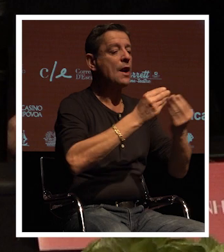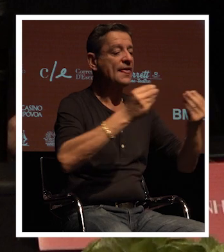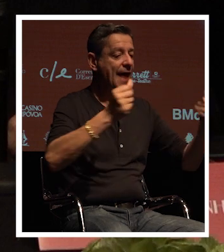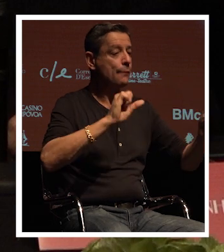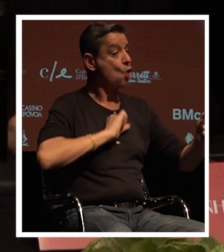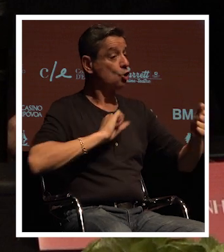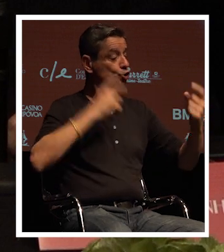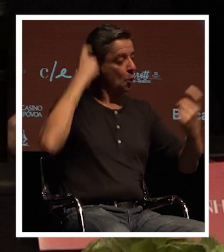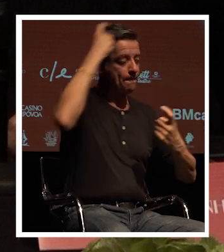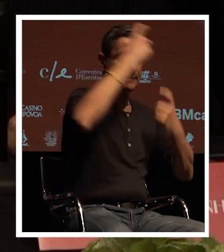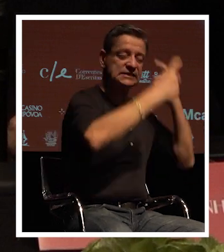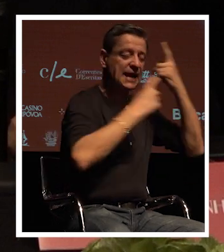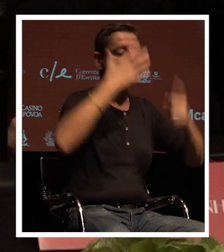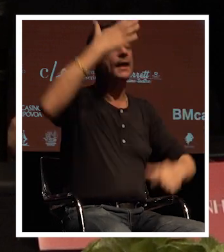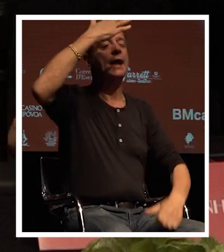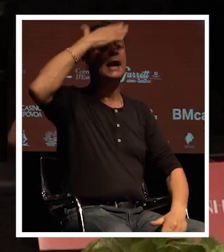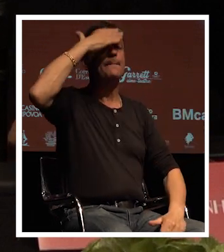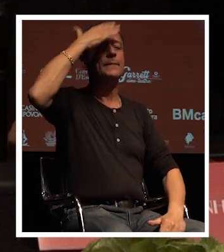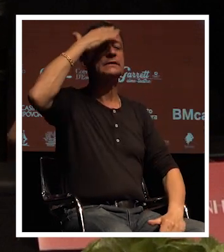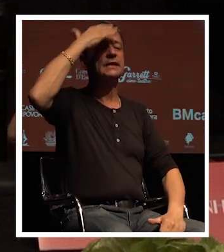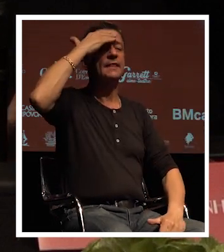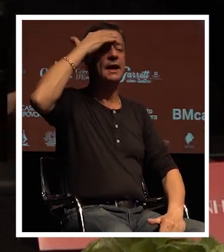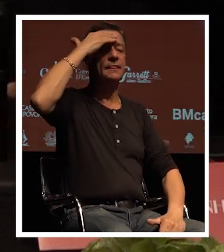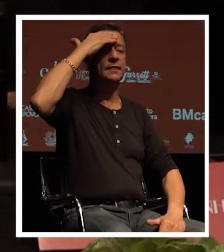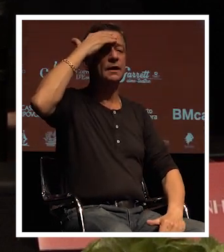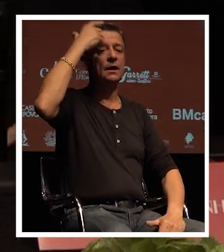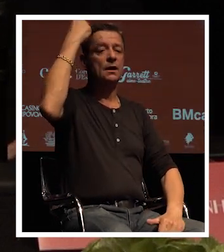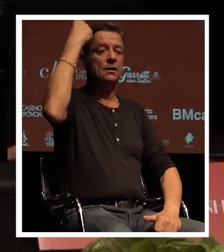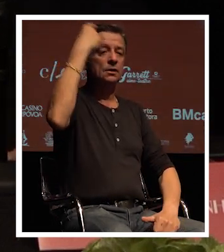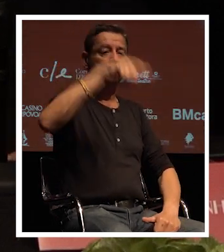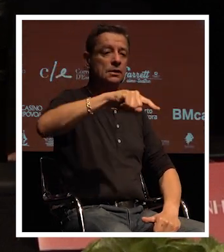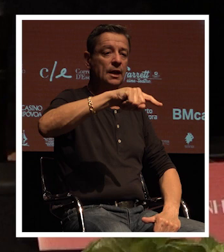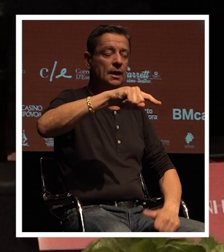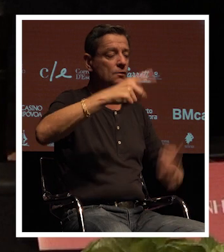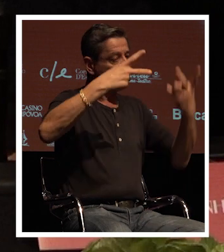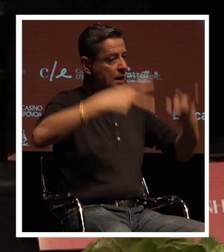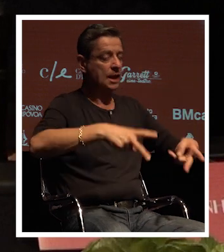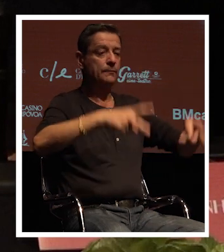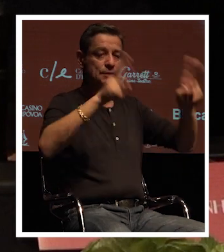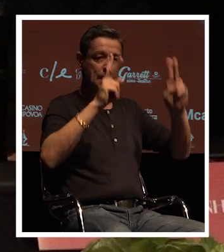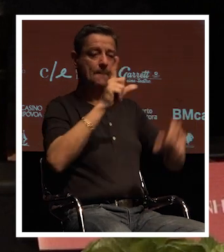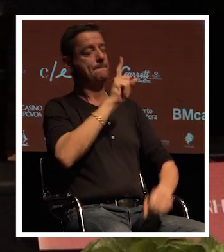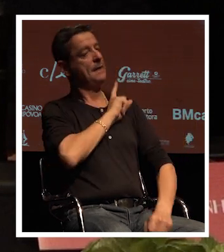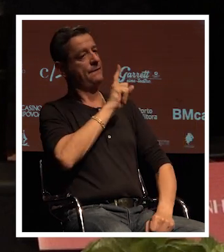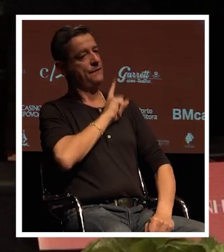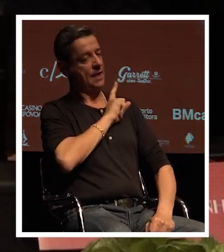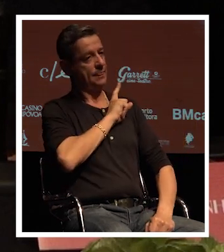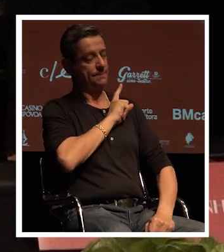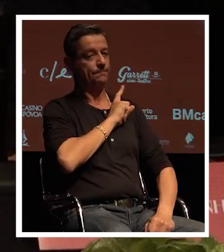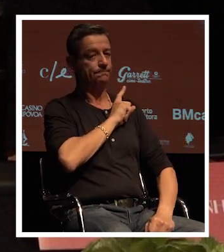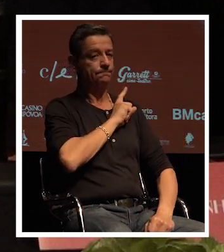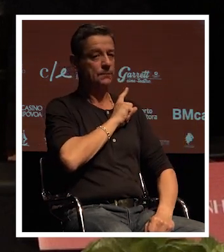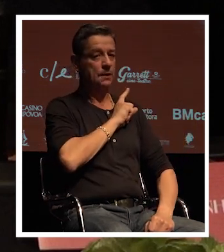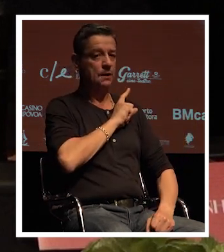pensamento e pela capacidade de mantermos um estado vibracional pessoal e enquanto